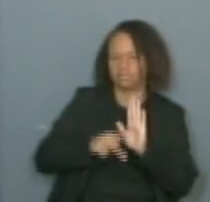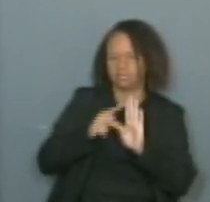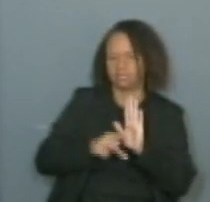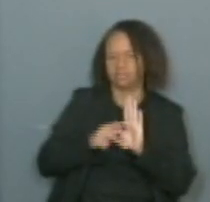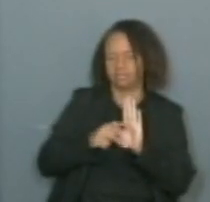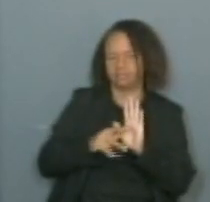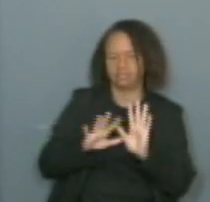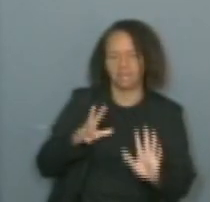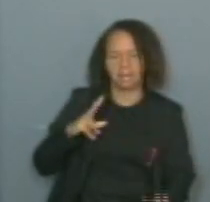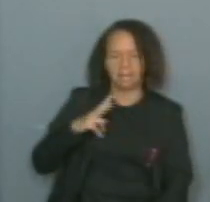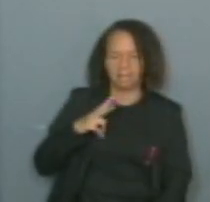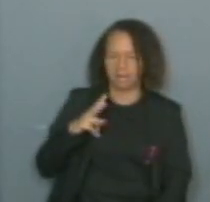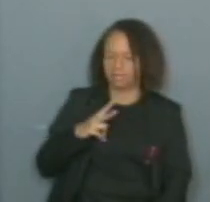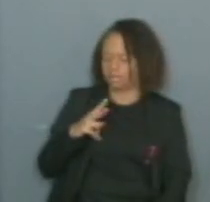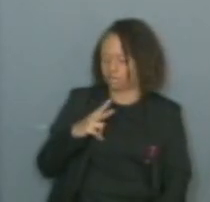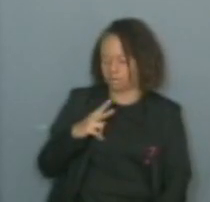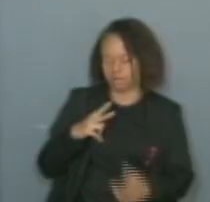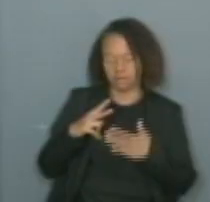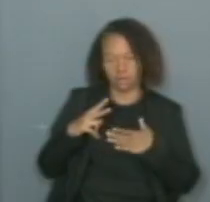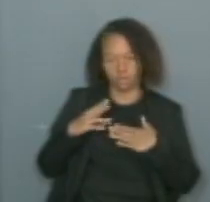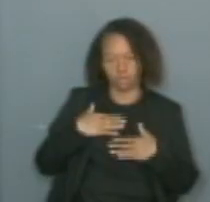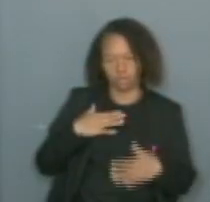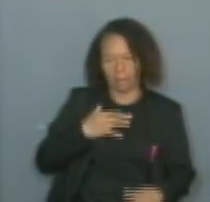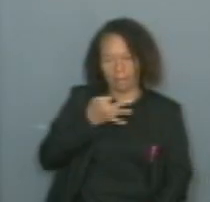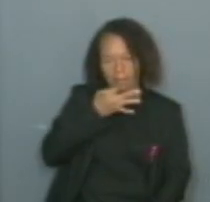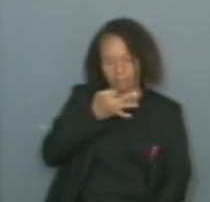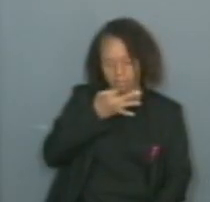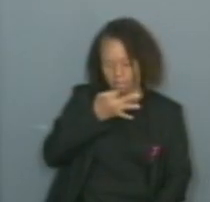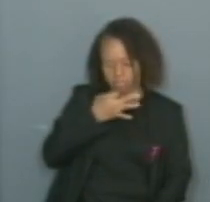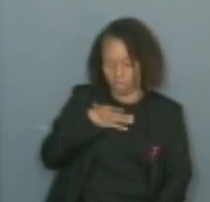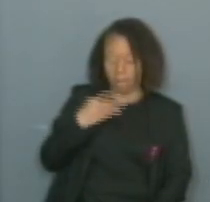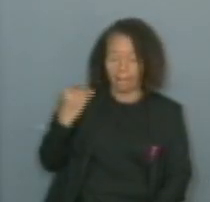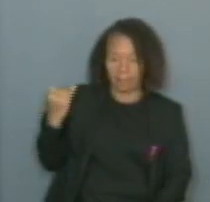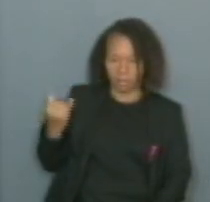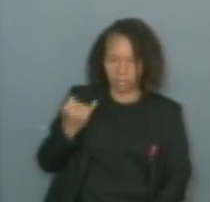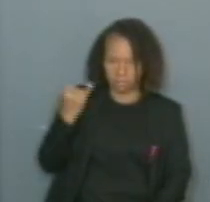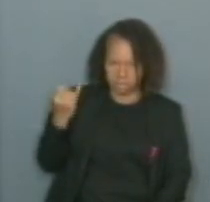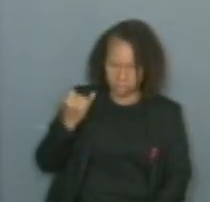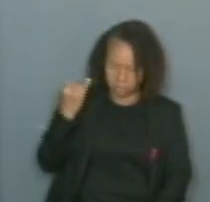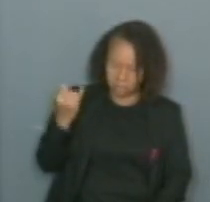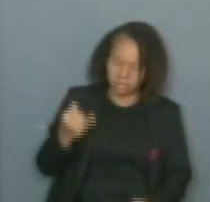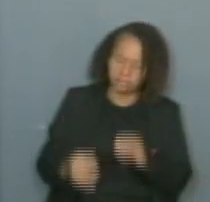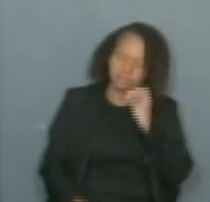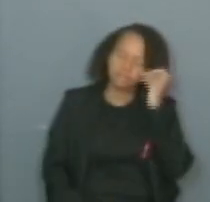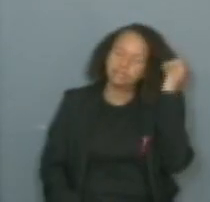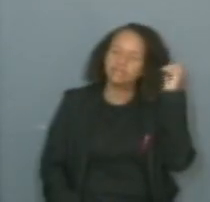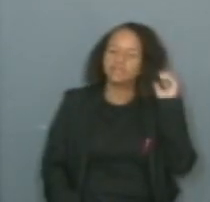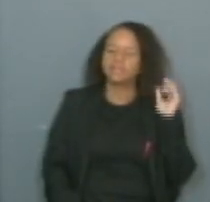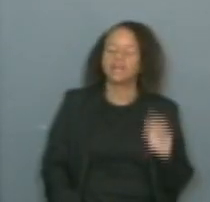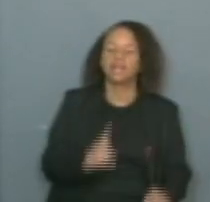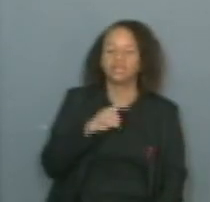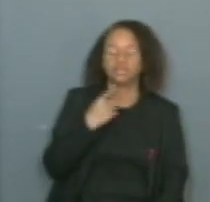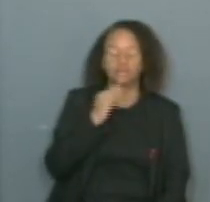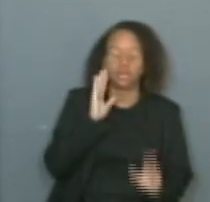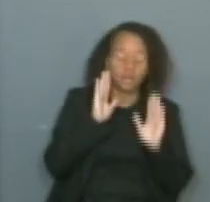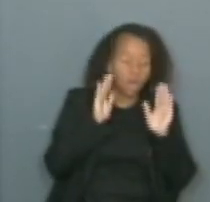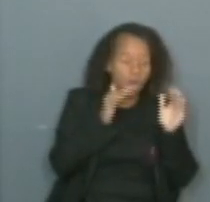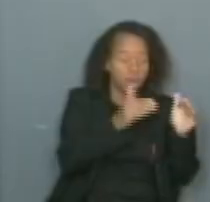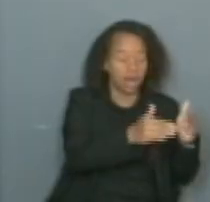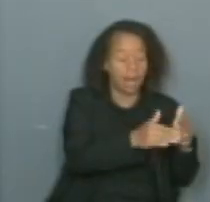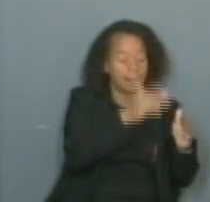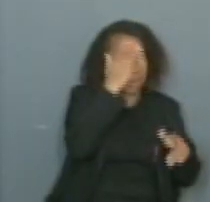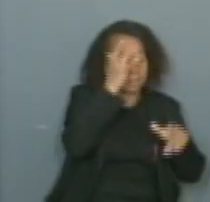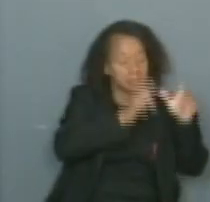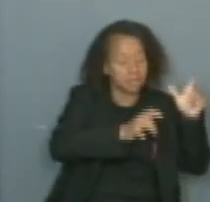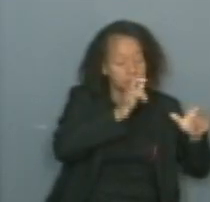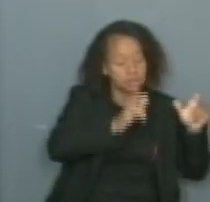eu particularmente considero importante quando a gente tem o nosso olhar voltado para as